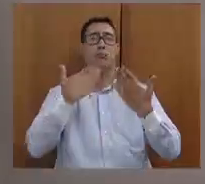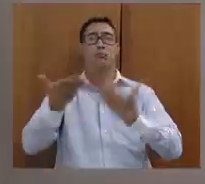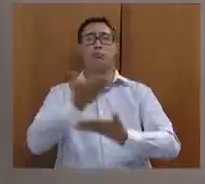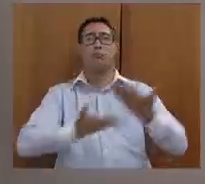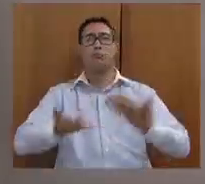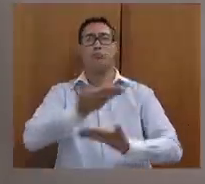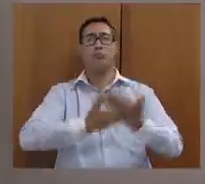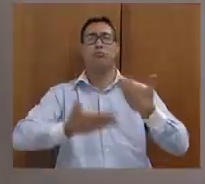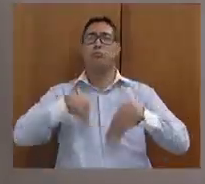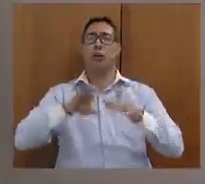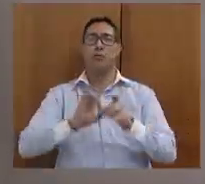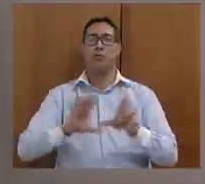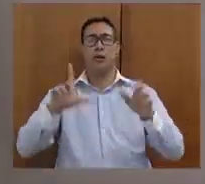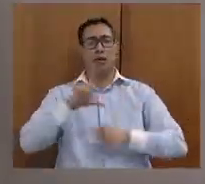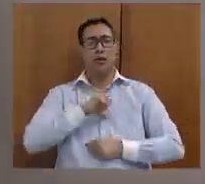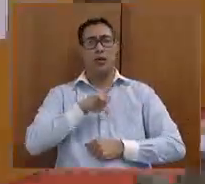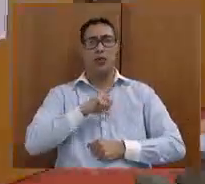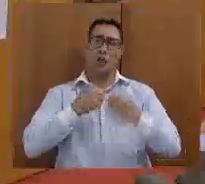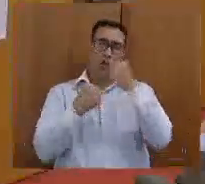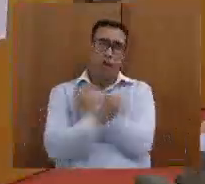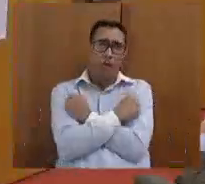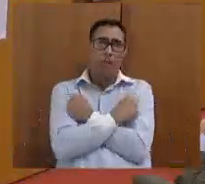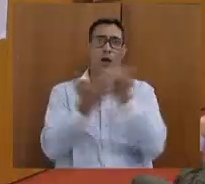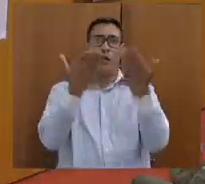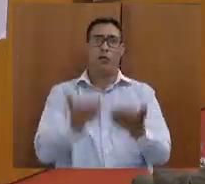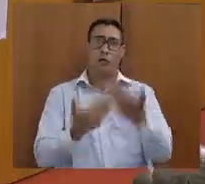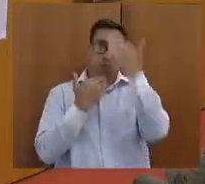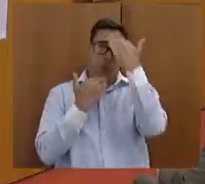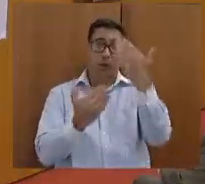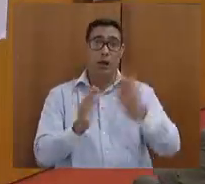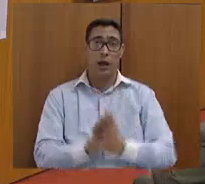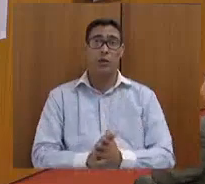poder buscar o melhor saída um abraço a todos muito obrigado